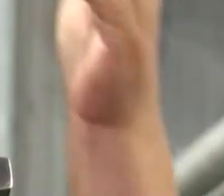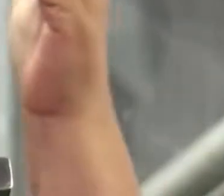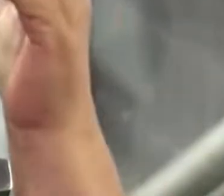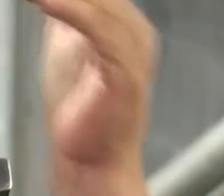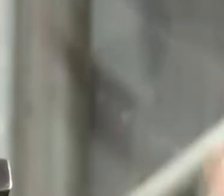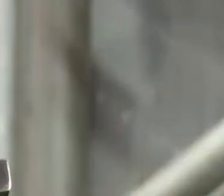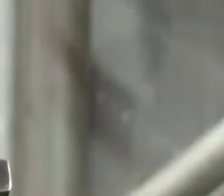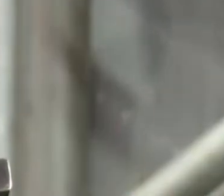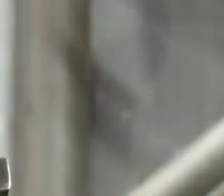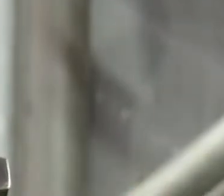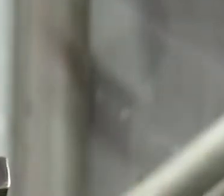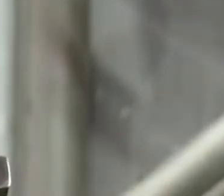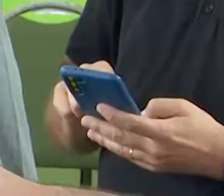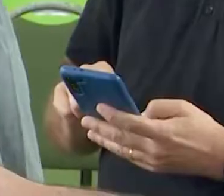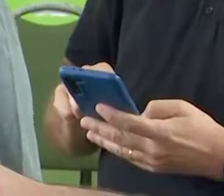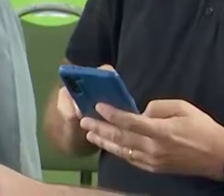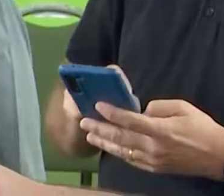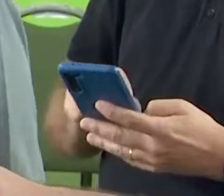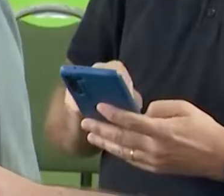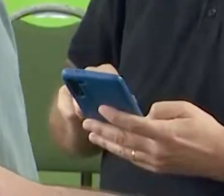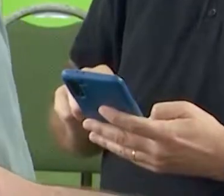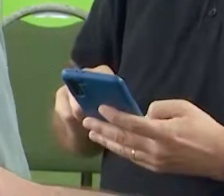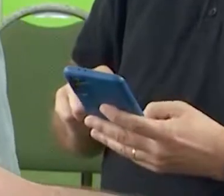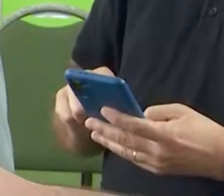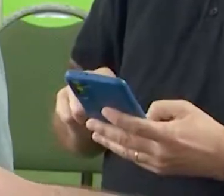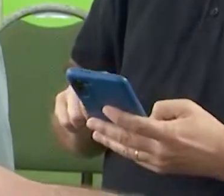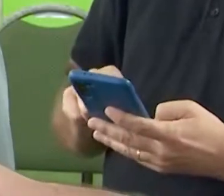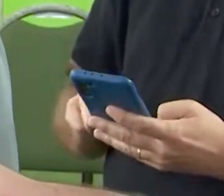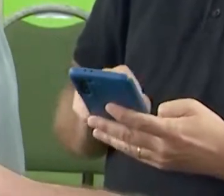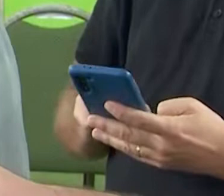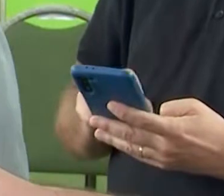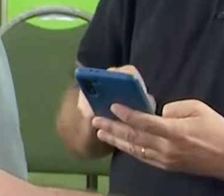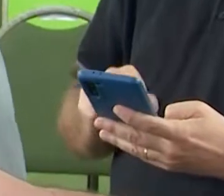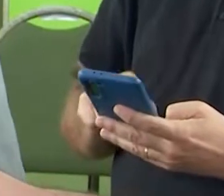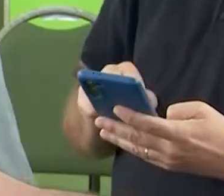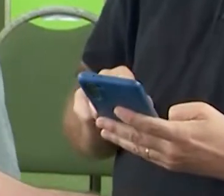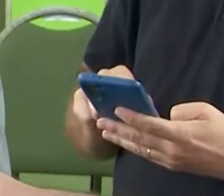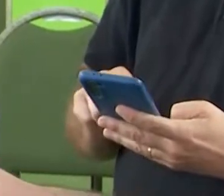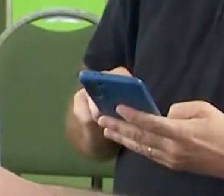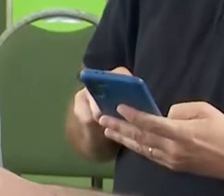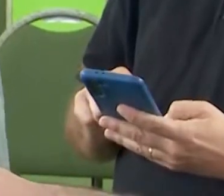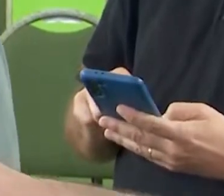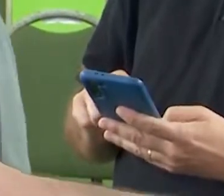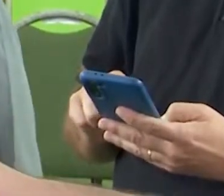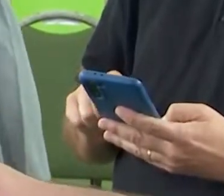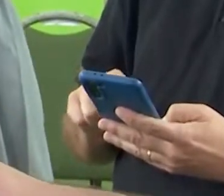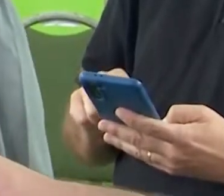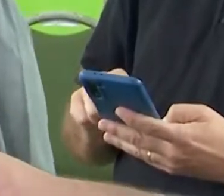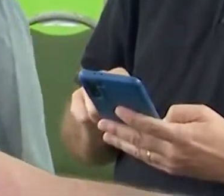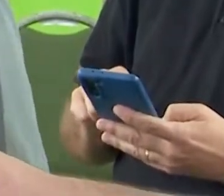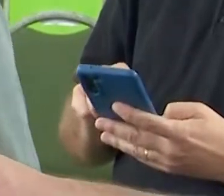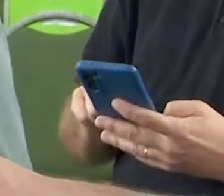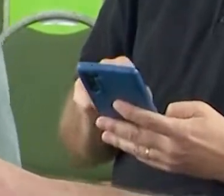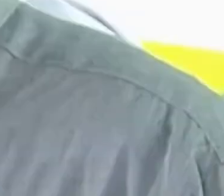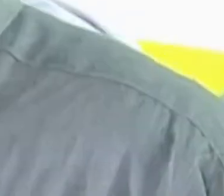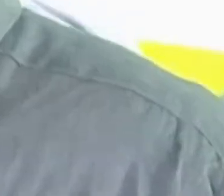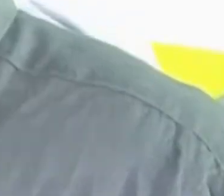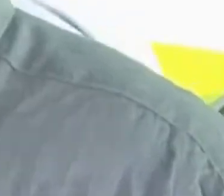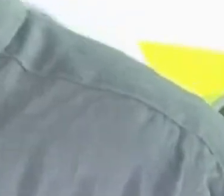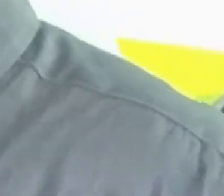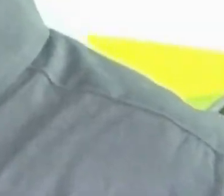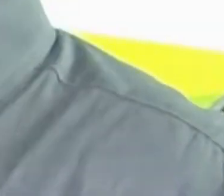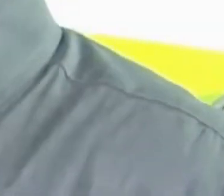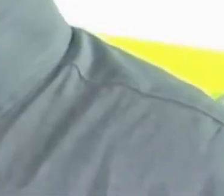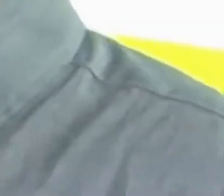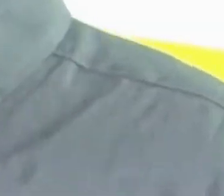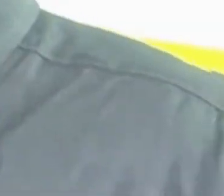42.395 títulos serão entregues. O prefeito de Guaraciaba do Norte explica que muitos cearenses obtiveram terreno ao longo dos anos, mas